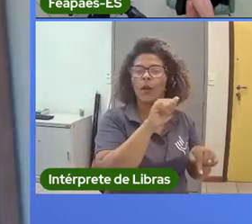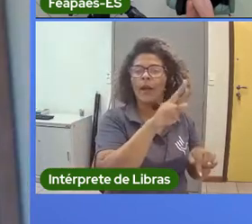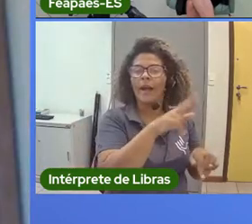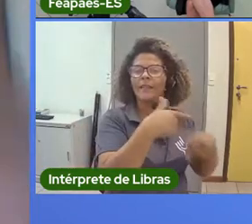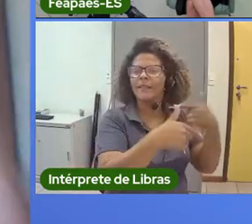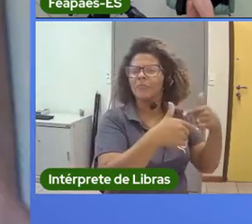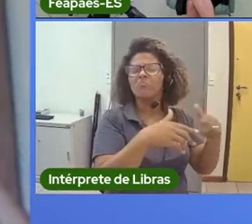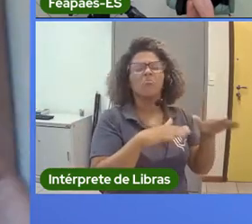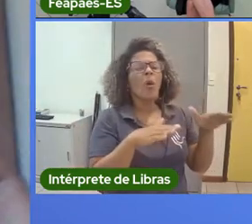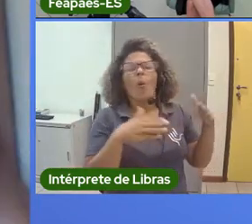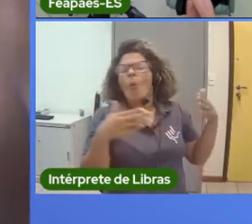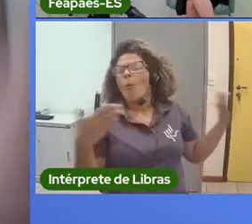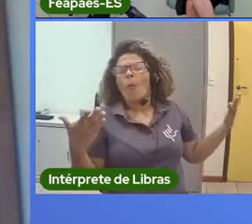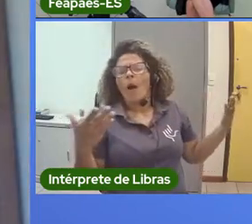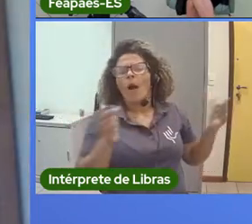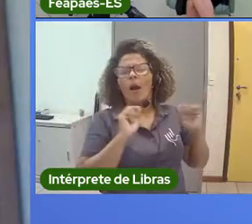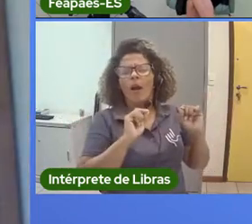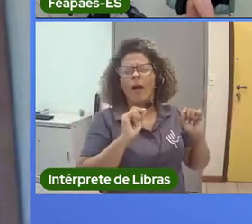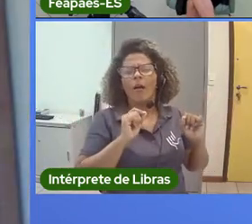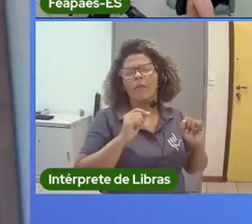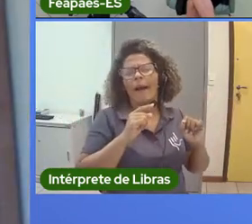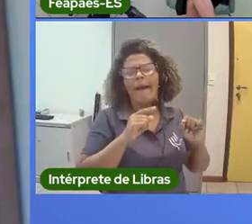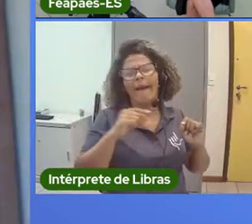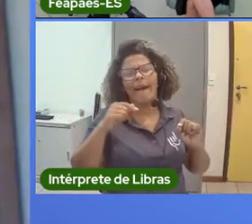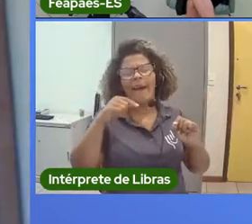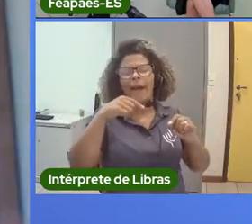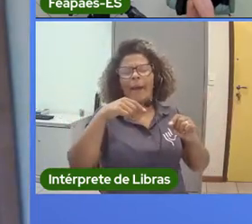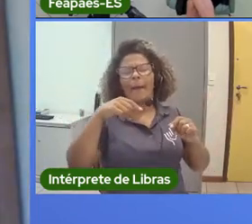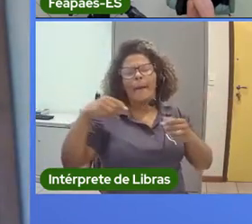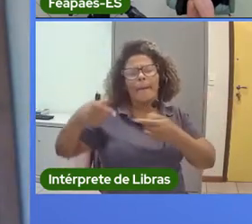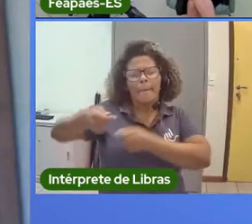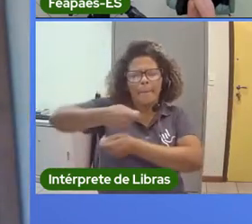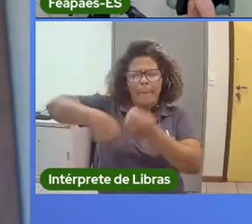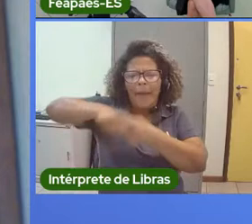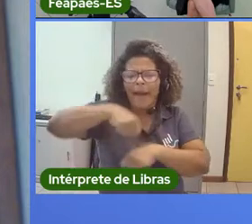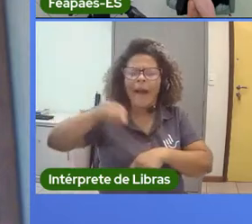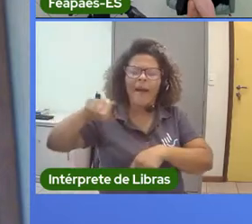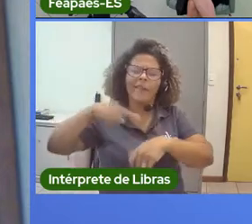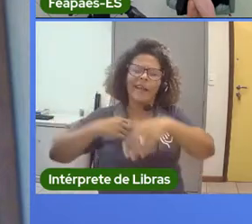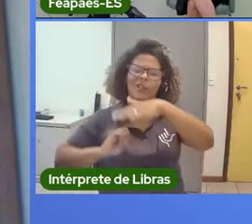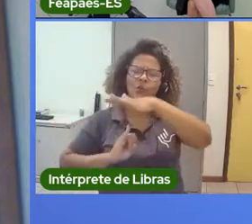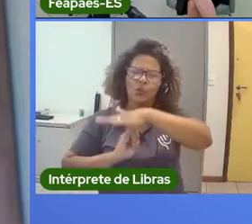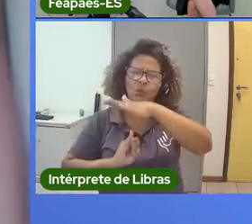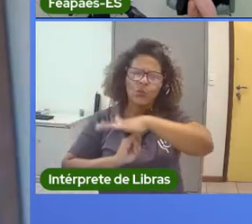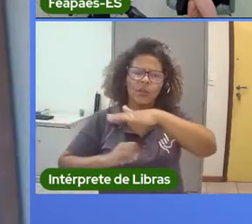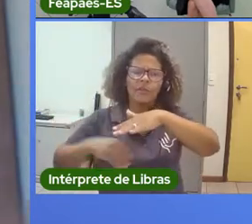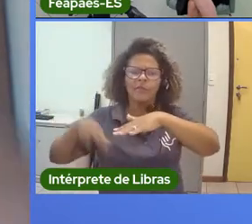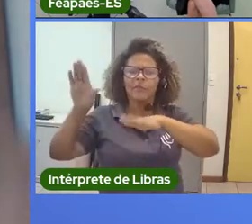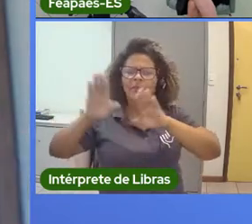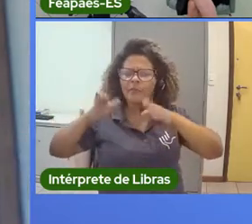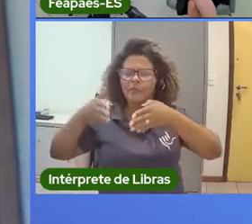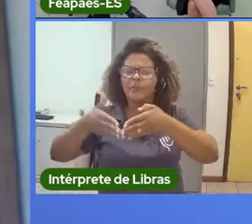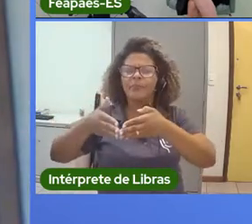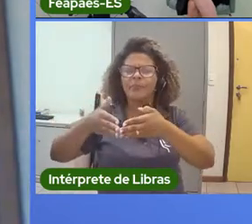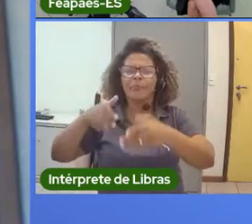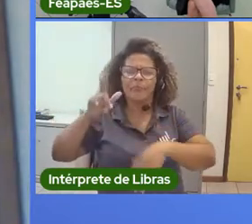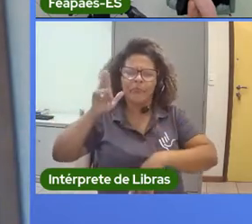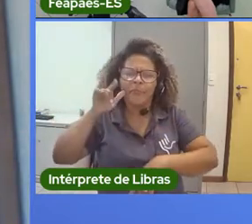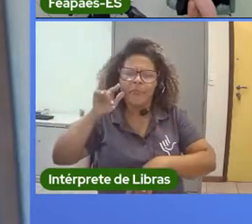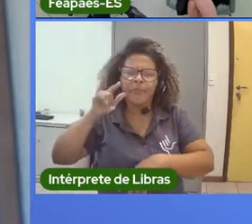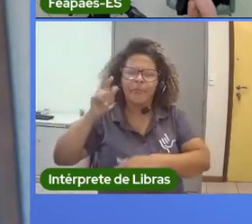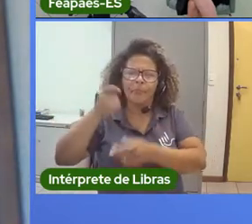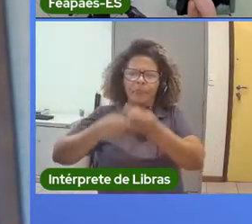mercado de trabalho são a parte mais institucionalizada, né, das oportunidades de emprego aí no comércio, na indústria,